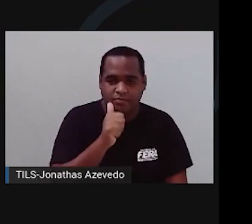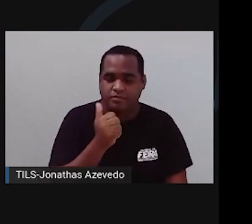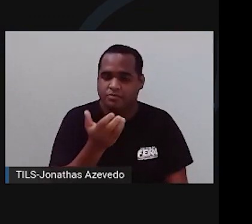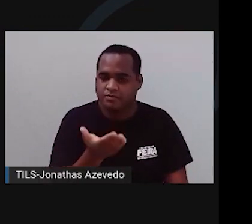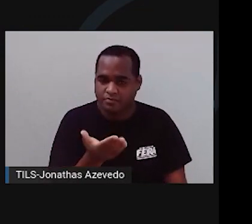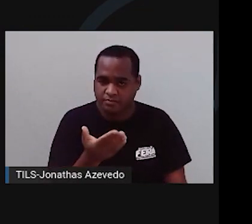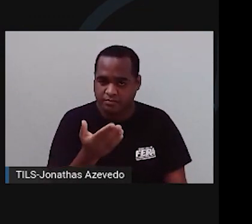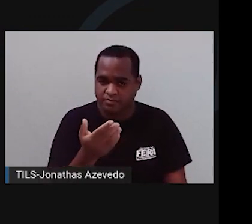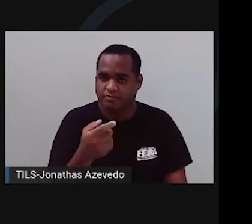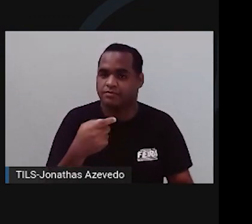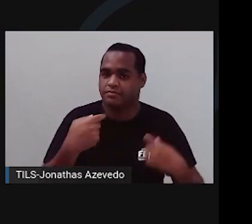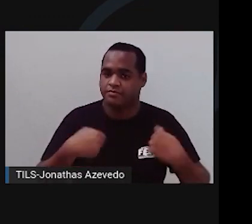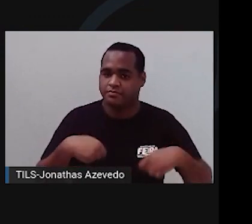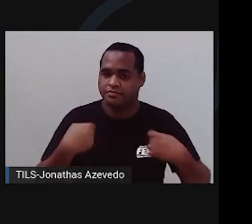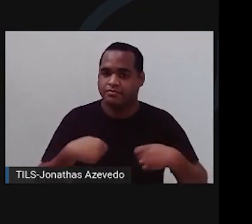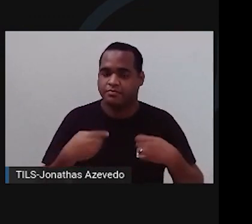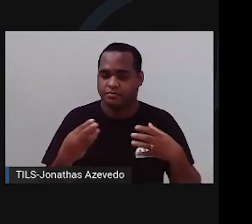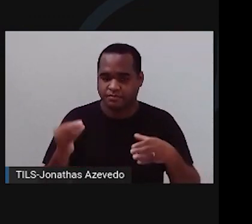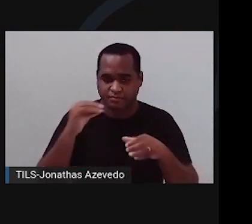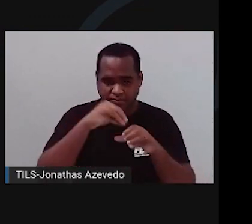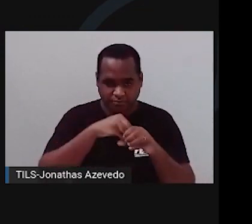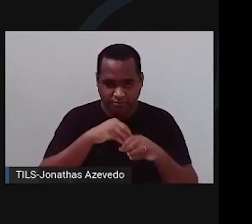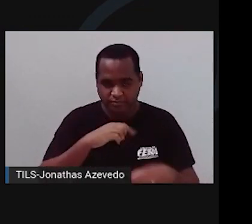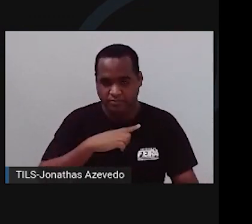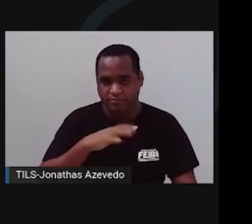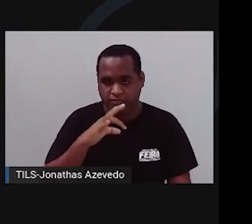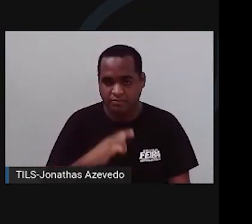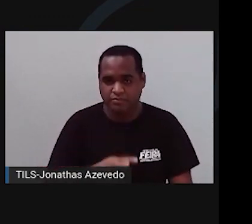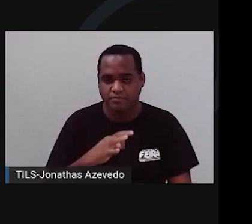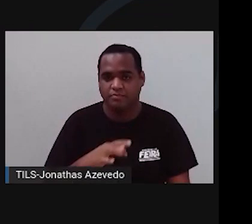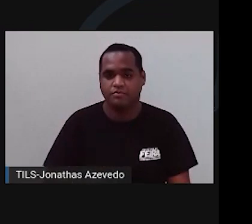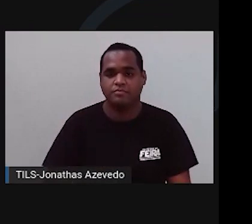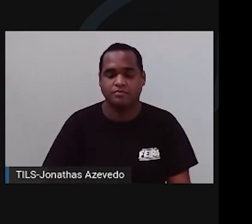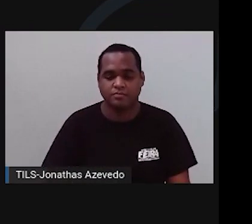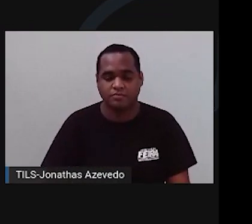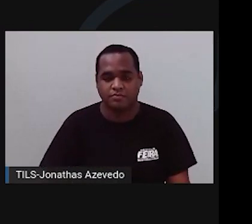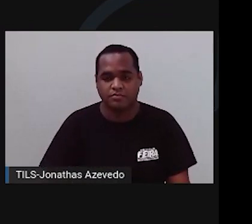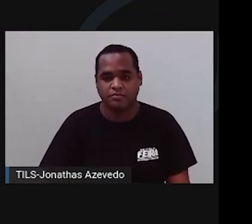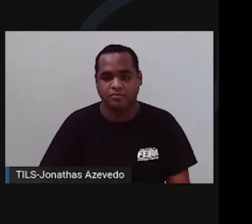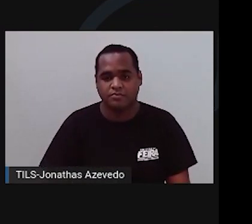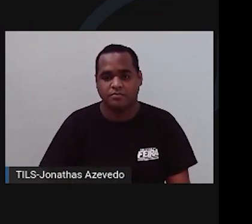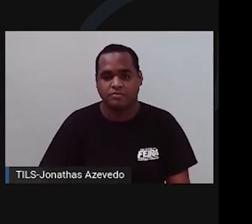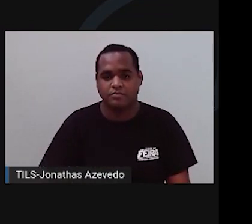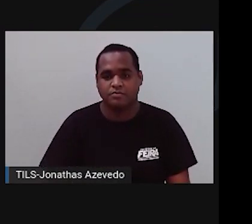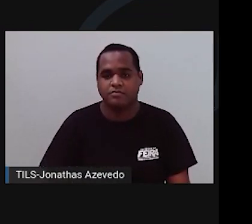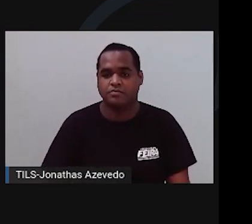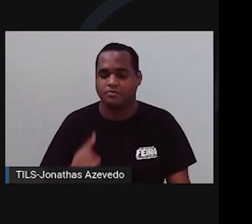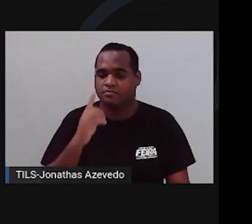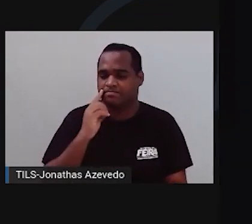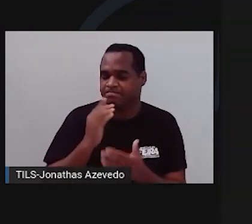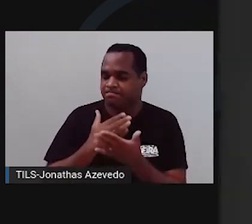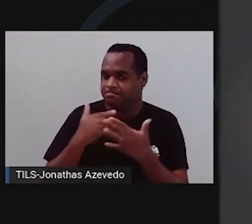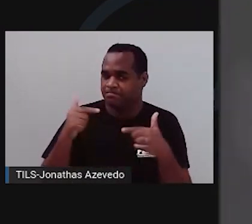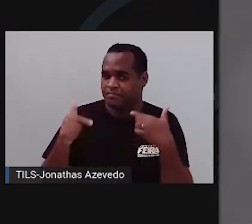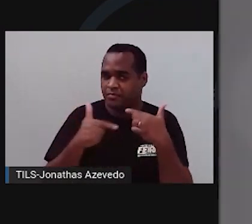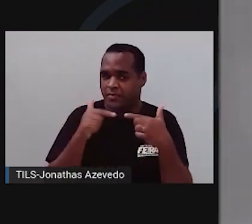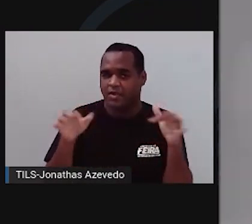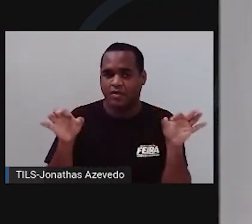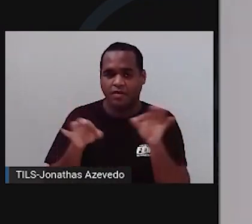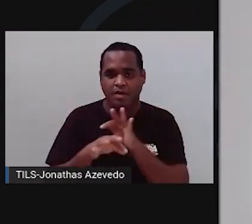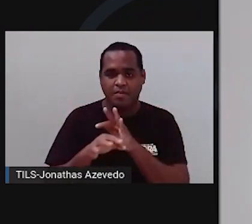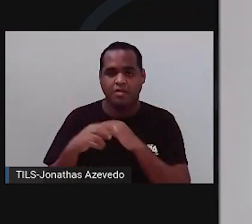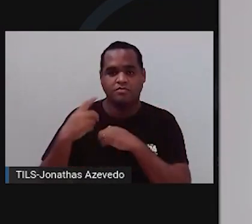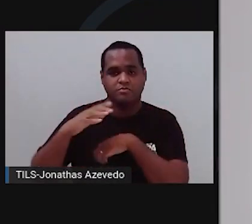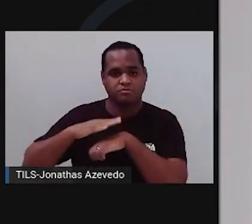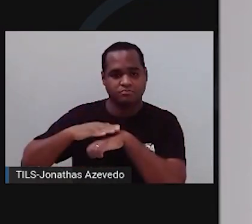onde ocorre a implantação. Neste momento, termina o nosso trabalho para que a